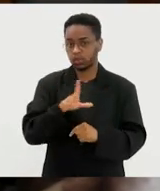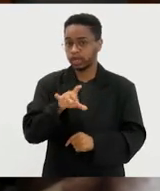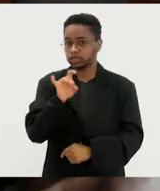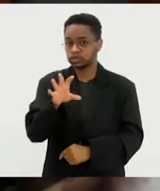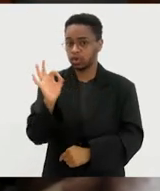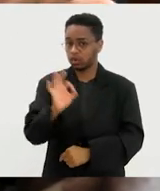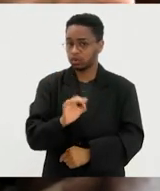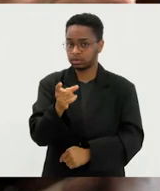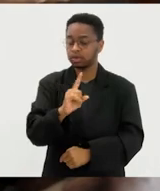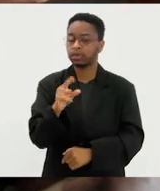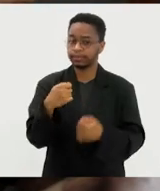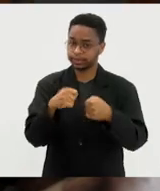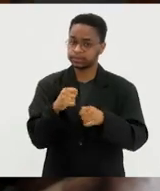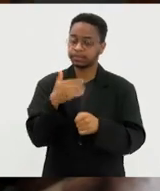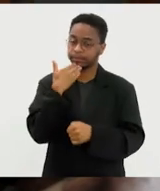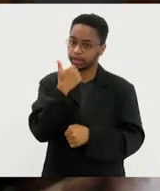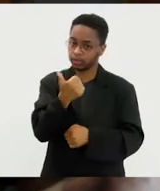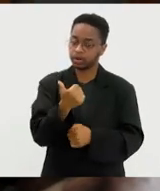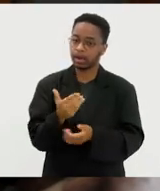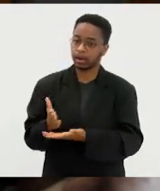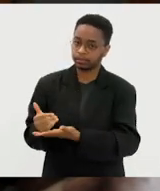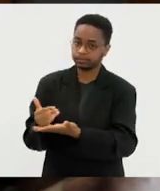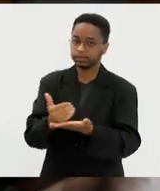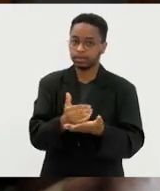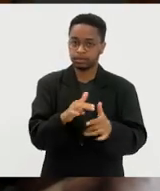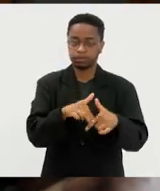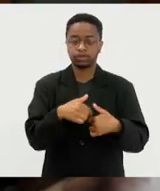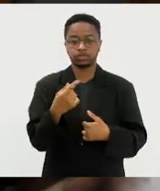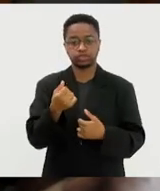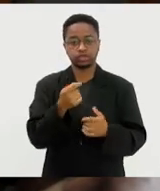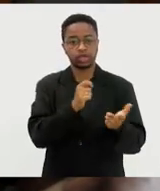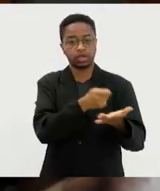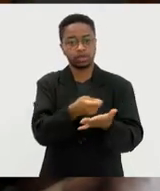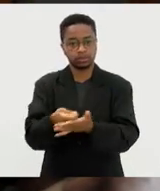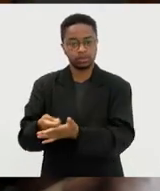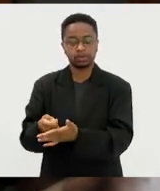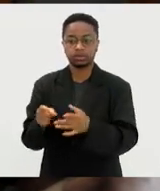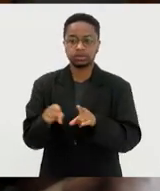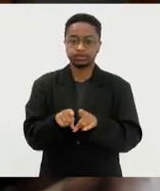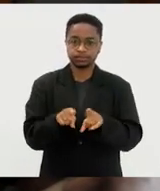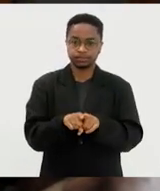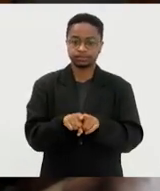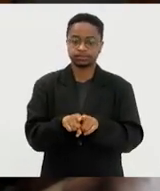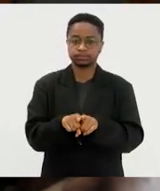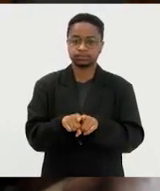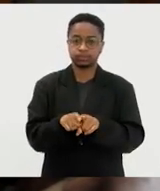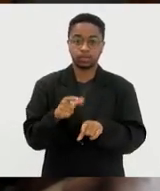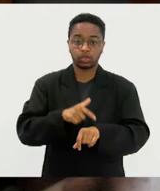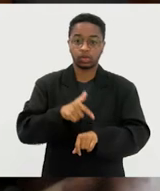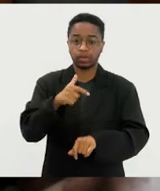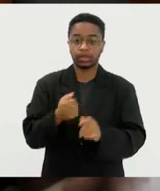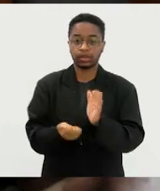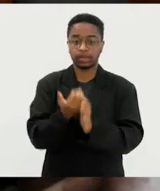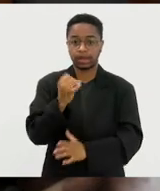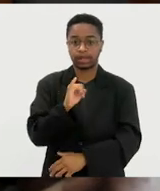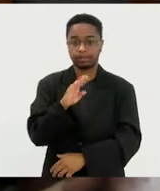que melhorar a arrecadação. Gestão do dia a dia. Pela modernização. E também porque, senhor presidente, quando implantar o